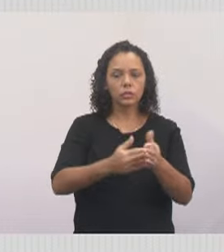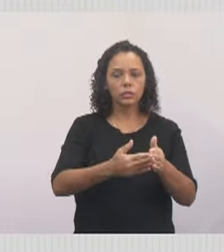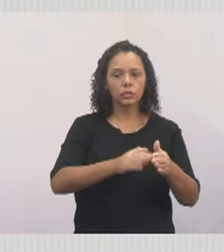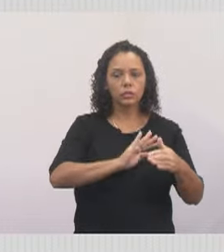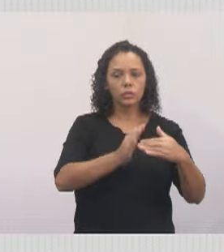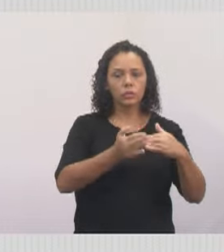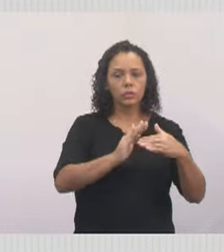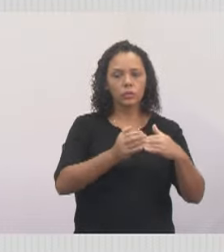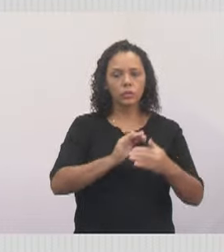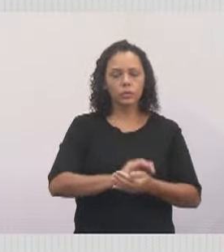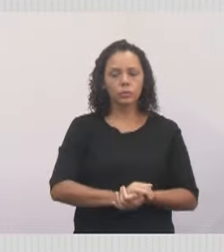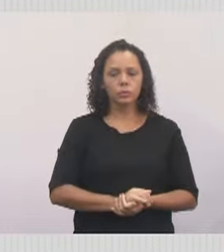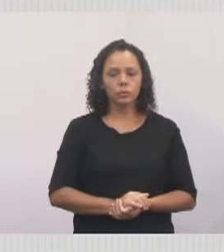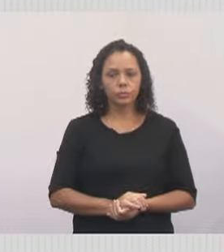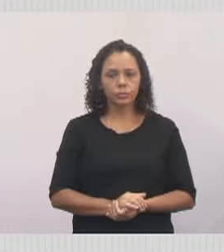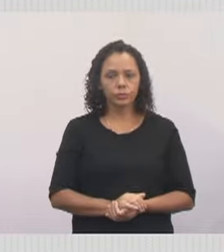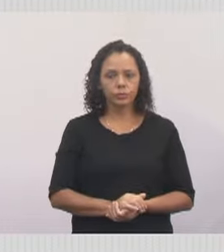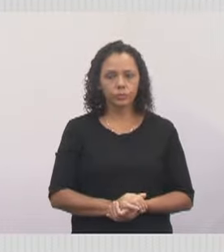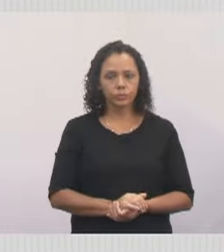João. Próximo.